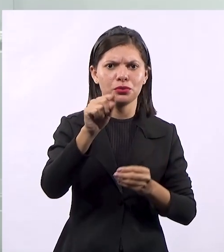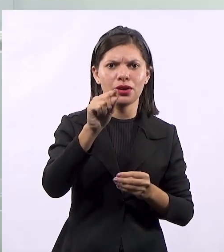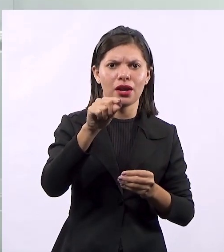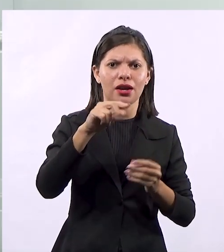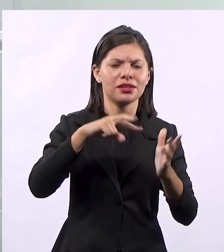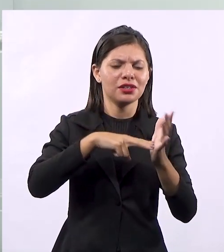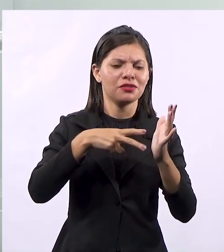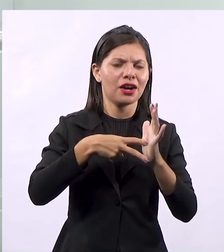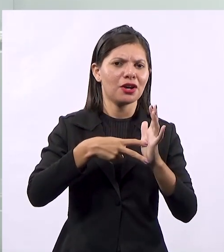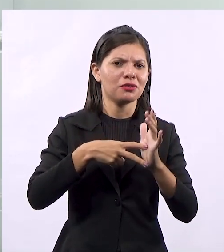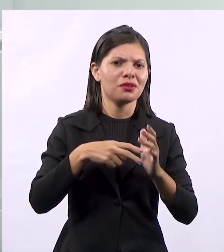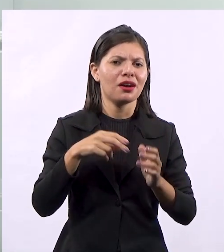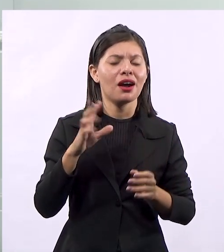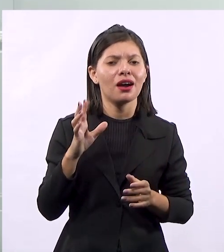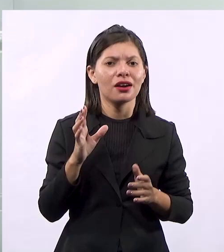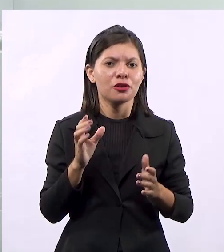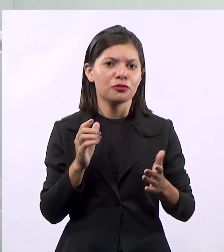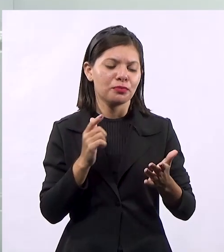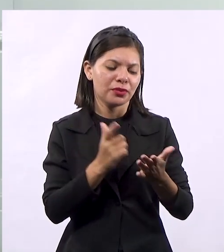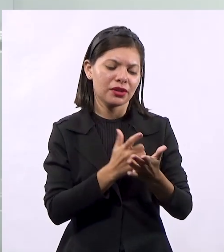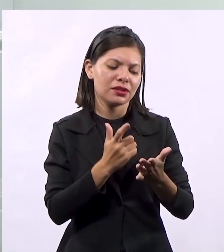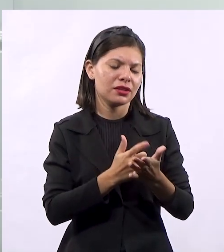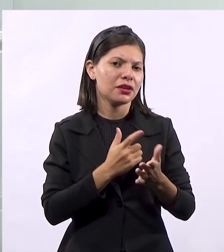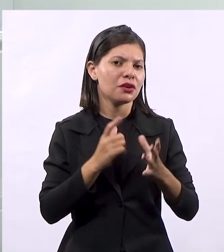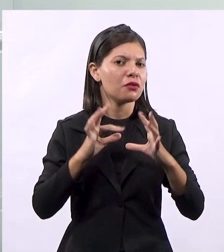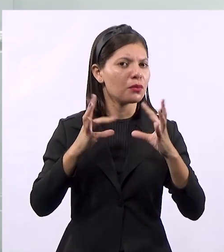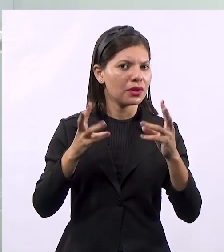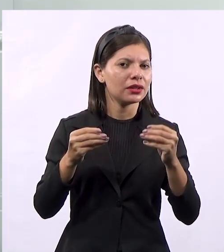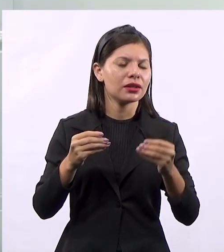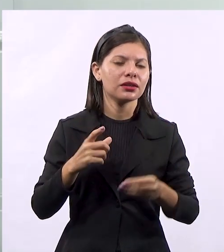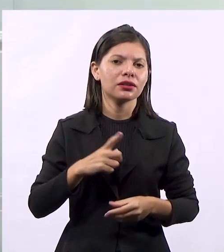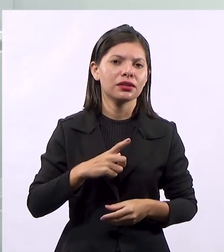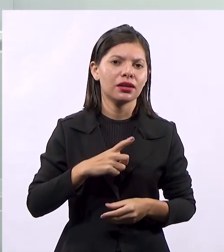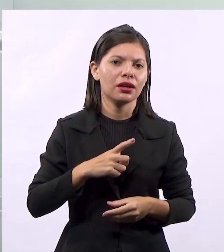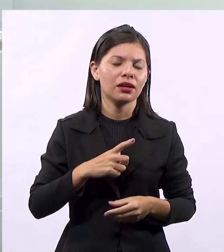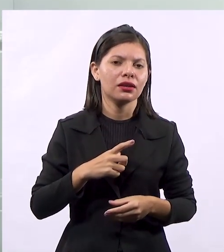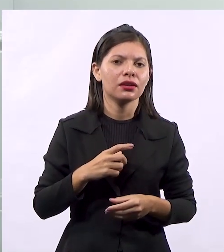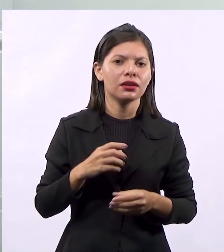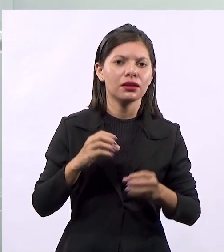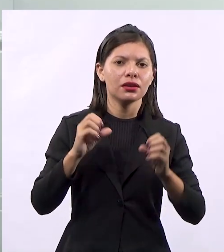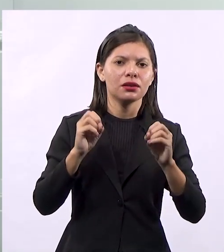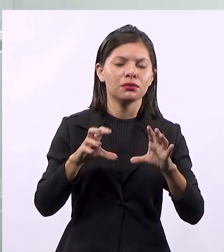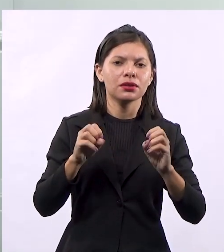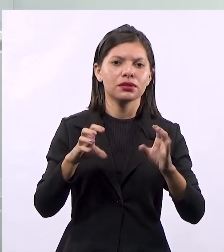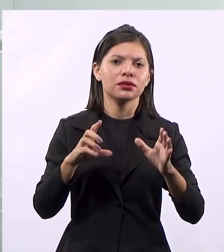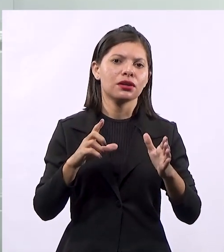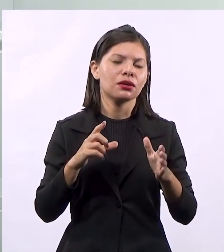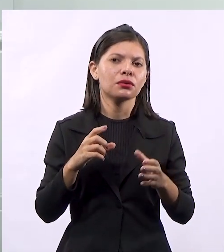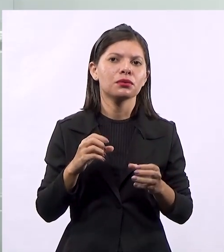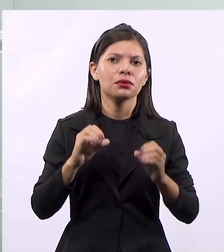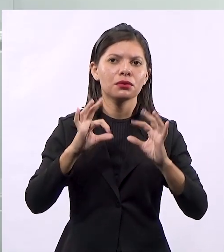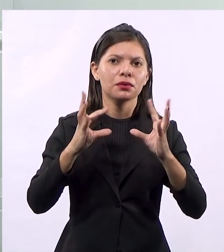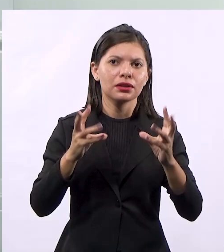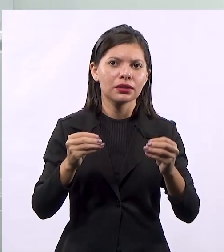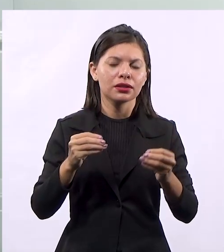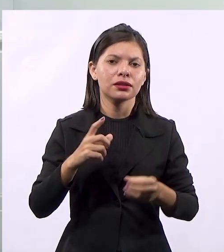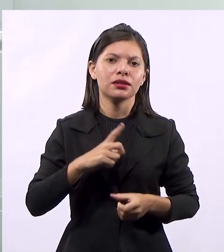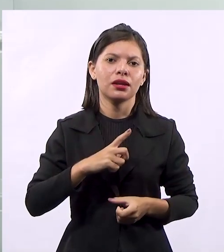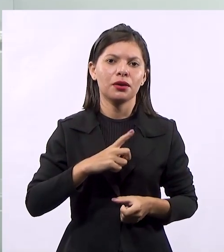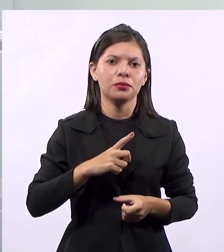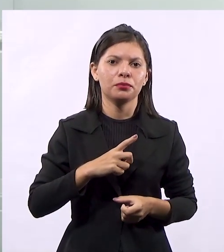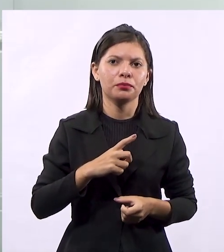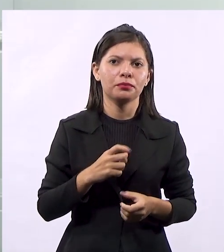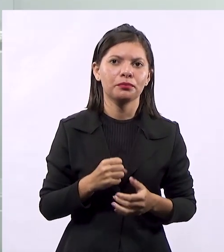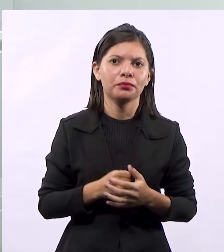educação foi ofertada com qualidade? O que é qualidade para você? Esse livro é de